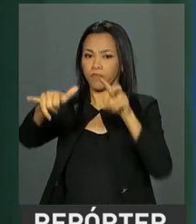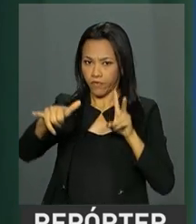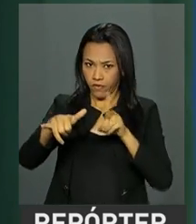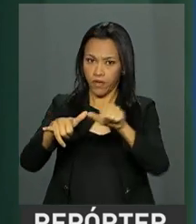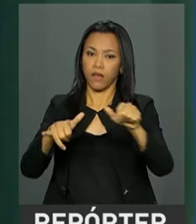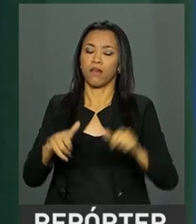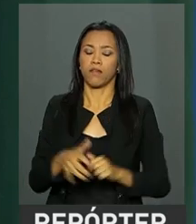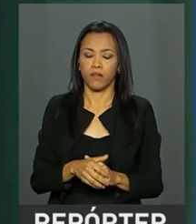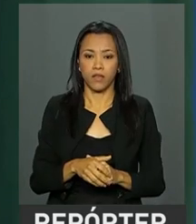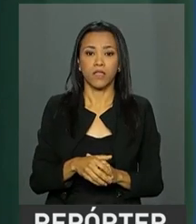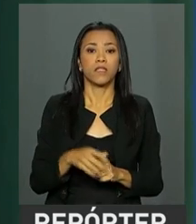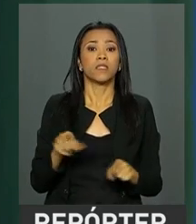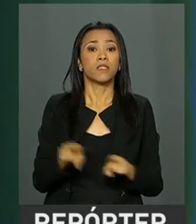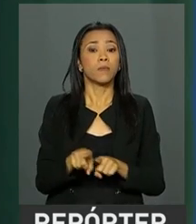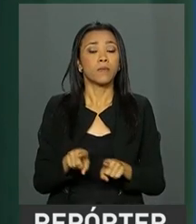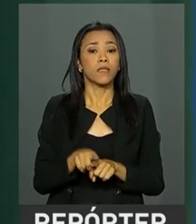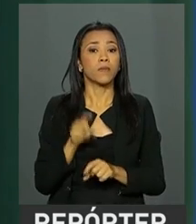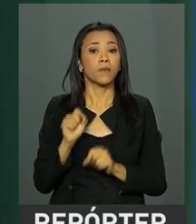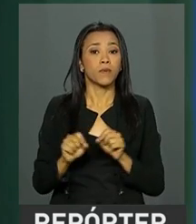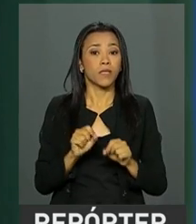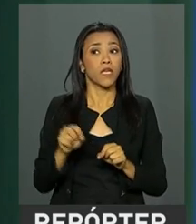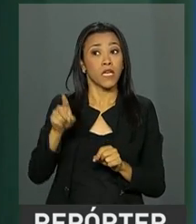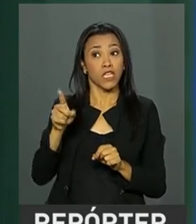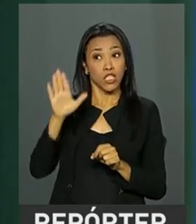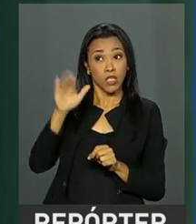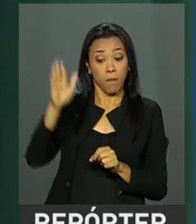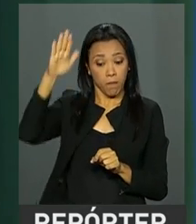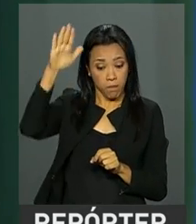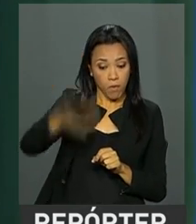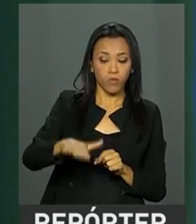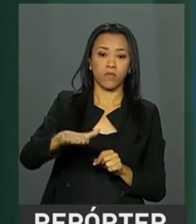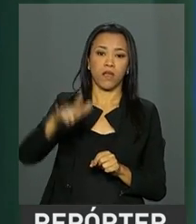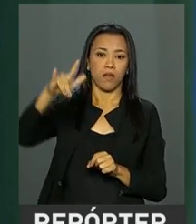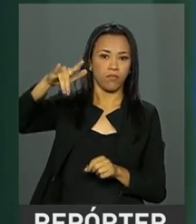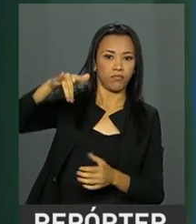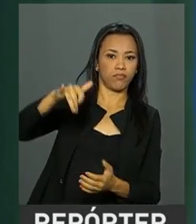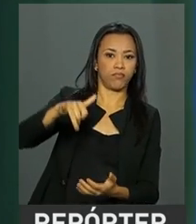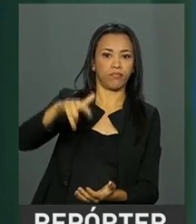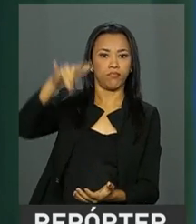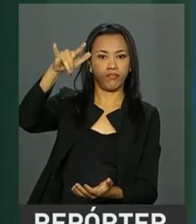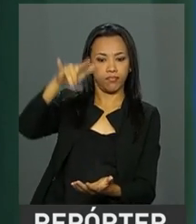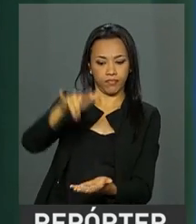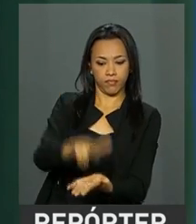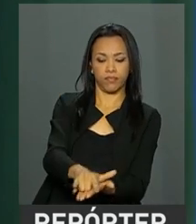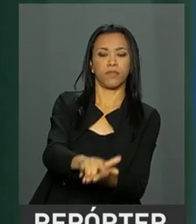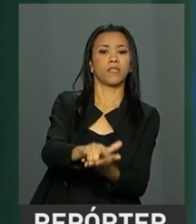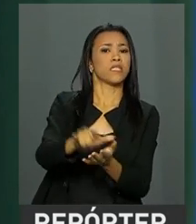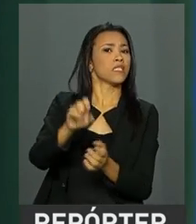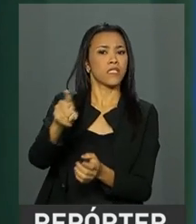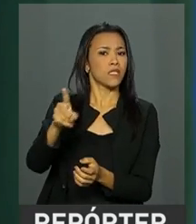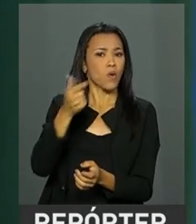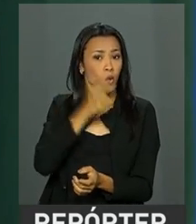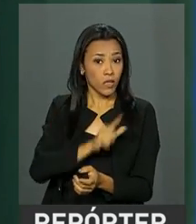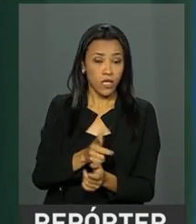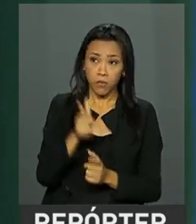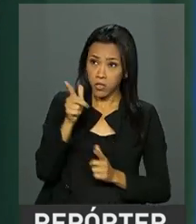ser convocada a pousar e se não fizer poderá ocorrer o tiro de